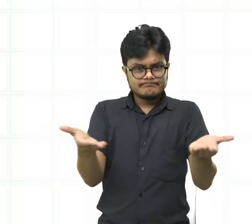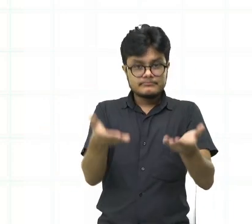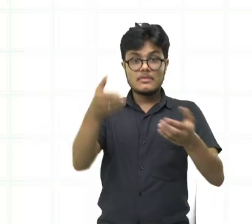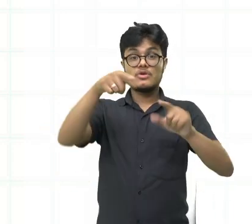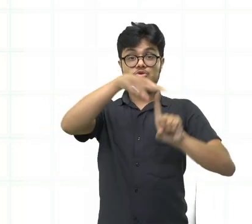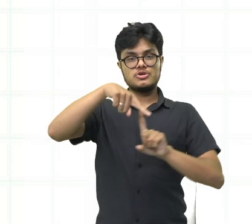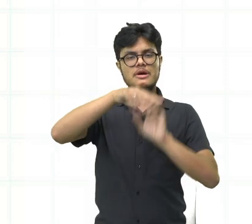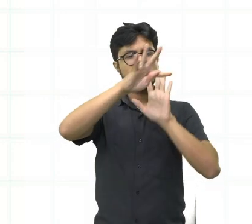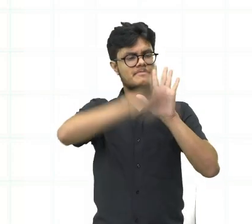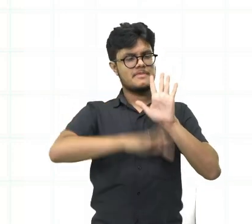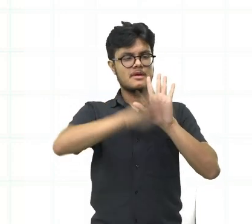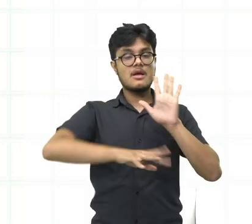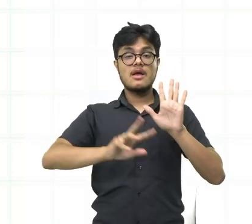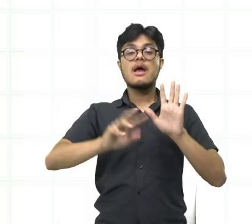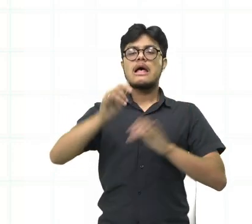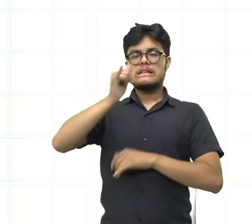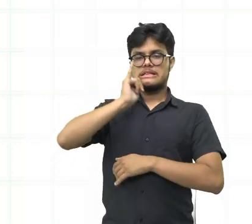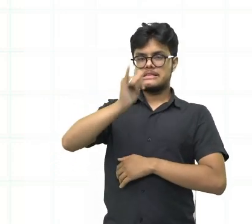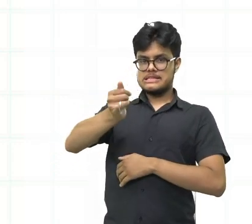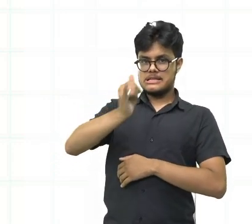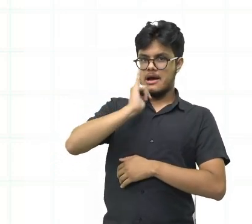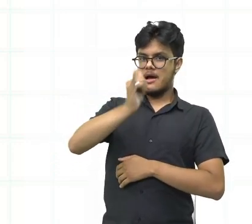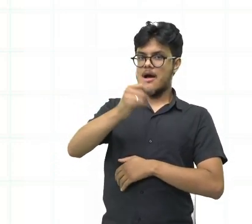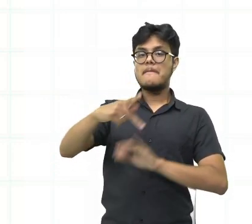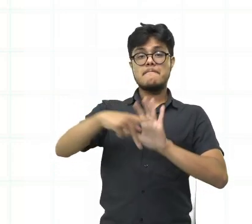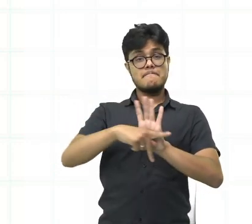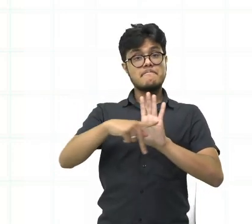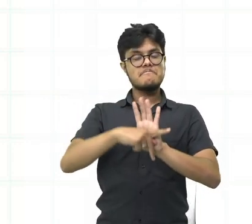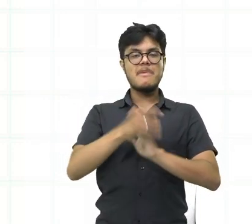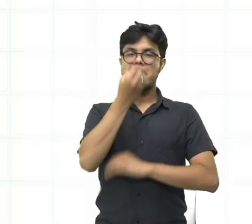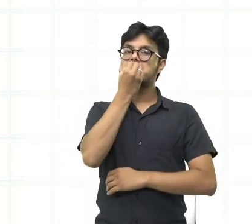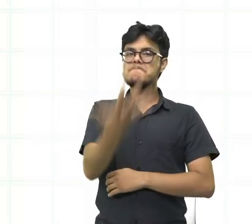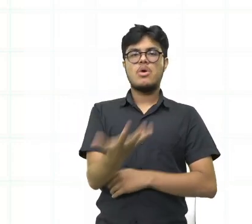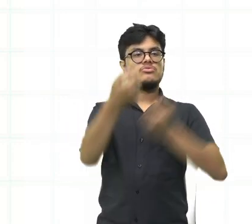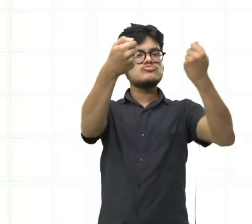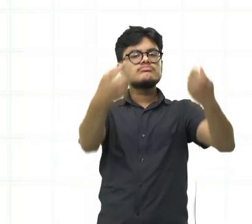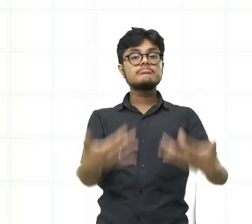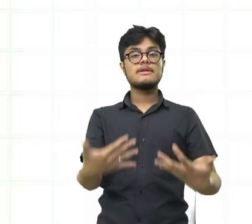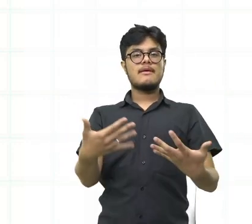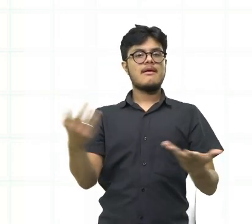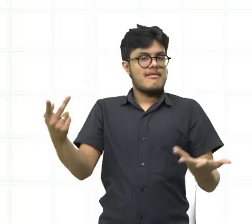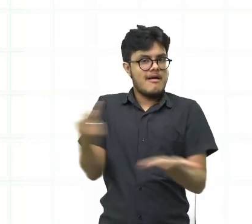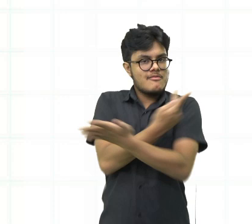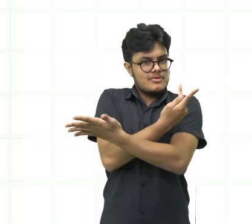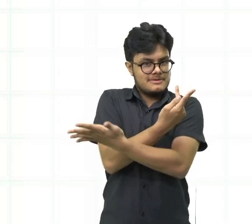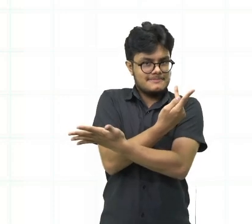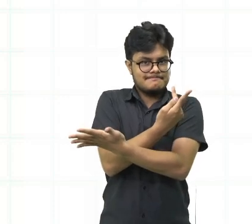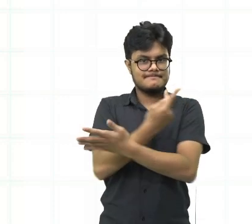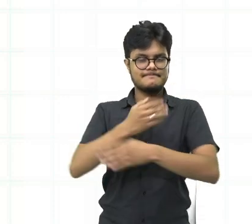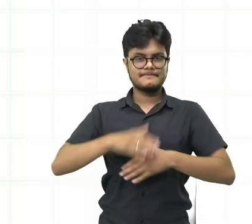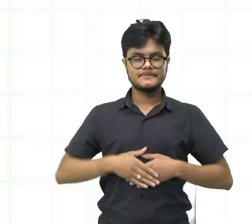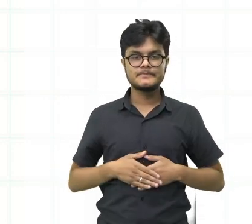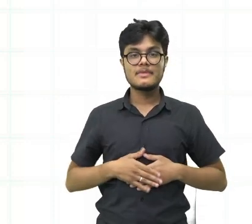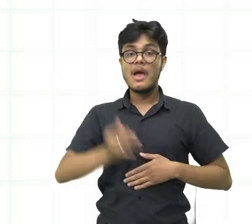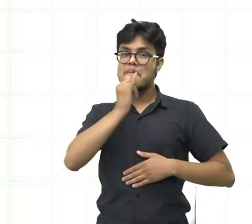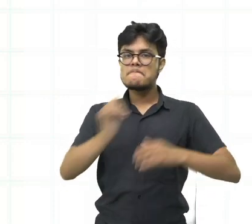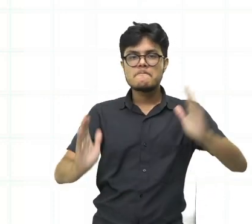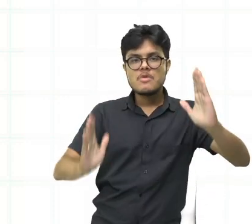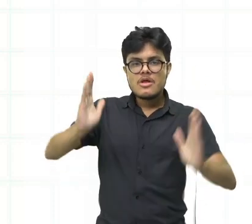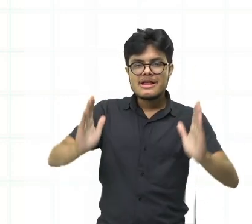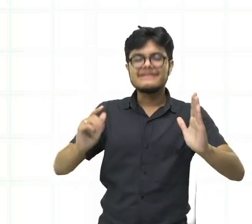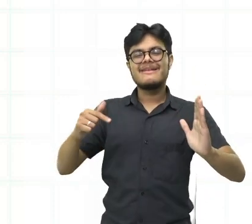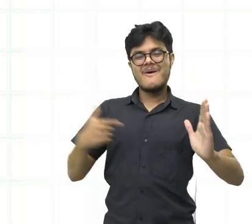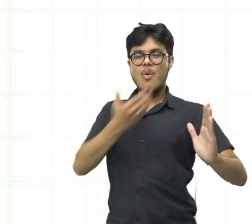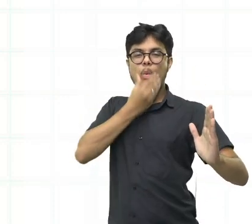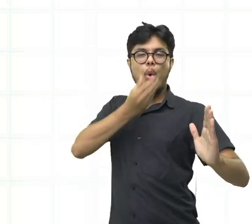gênero narrativo, ele é um forte aliado? Porque ele vai narrar um acontecimento. Então aqui, ó, vê que ele está narrando,